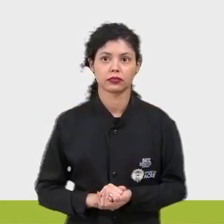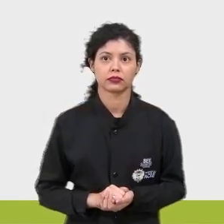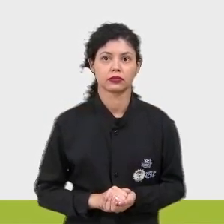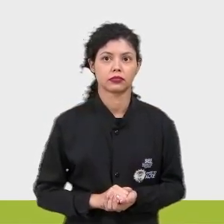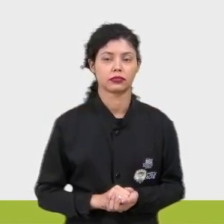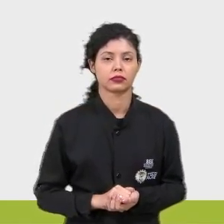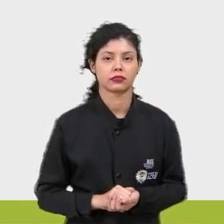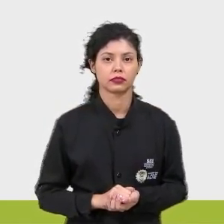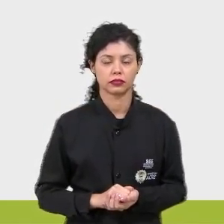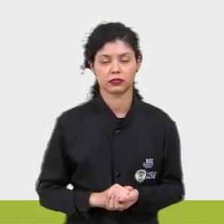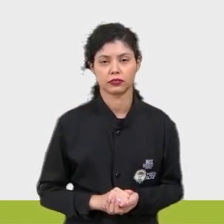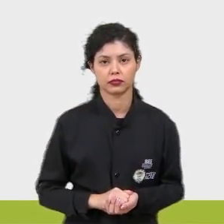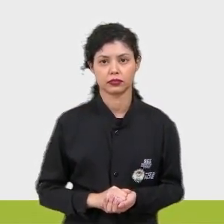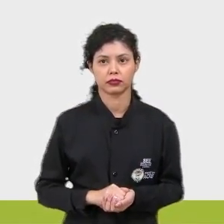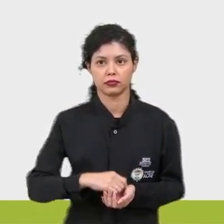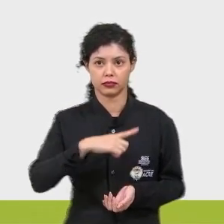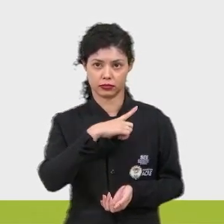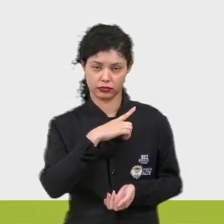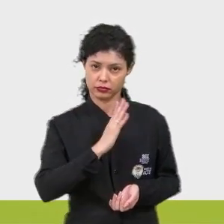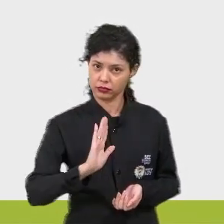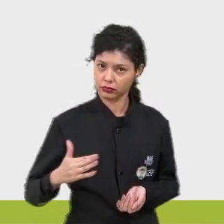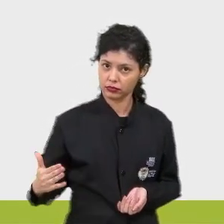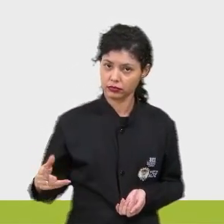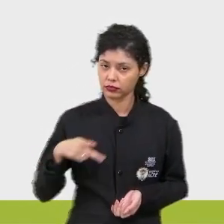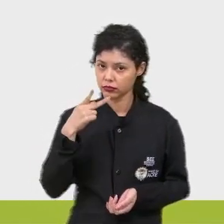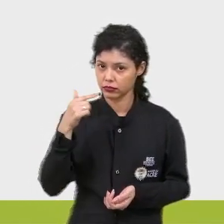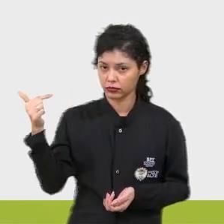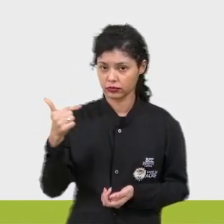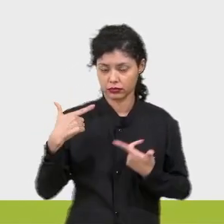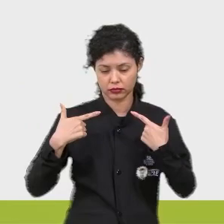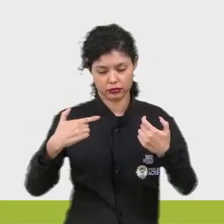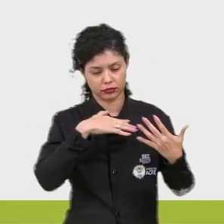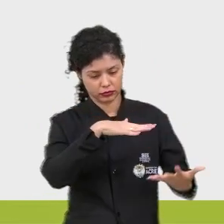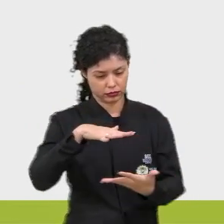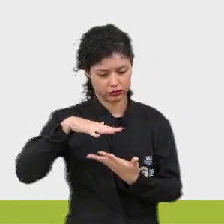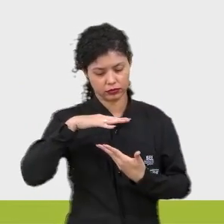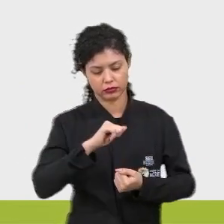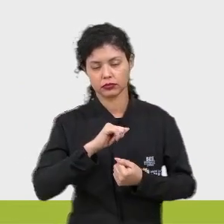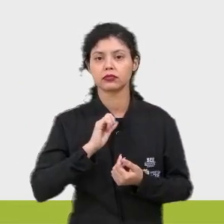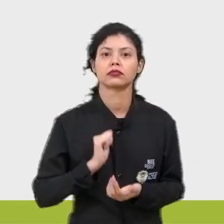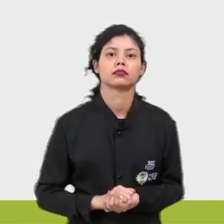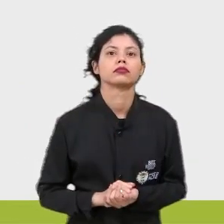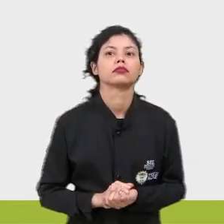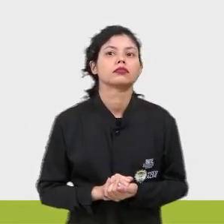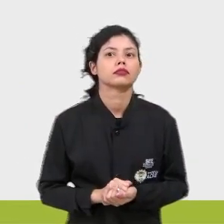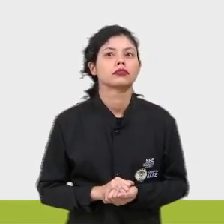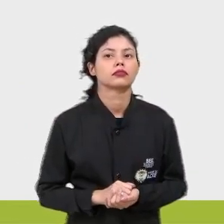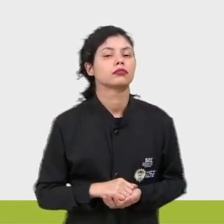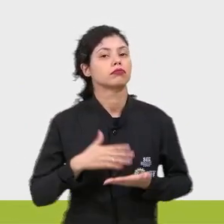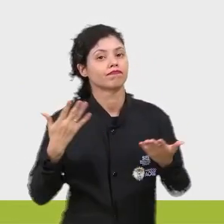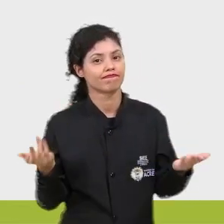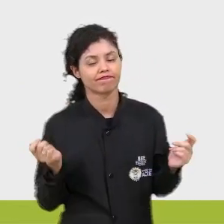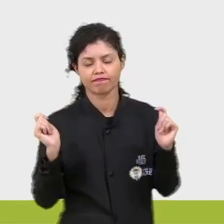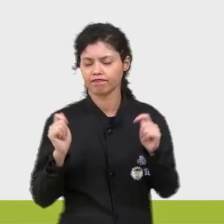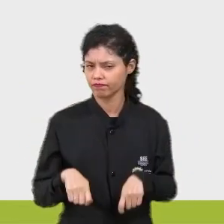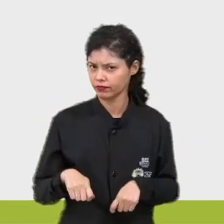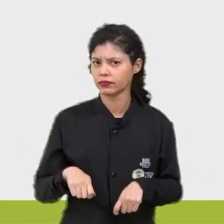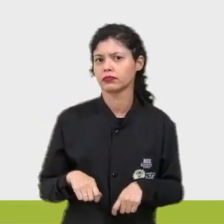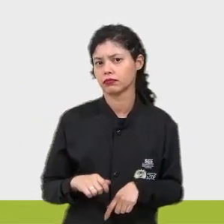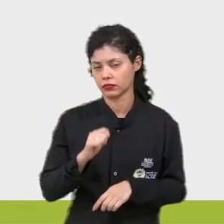desconhecida. Pessoal, quando ele fala ali de Segunda Guerra, de Hitler, né, provavelmente esse